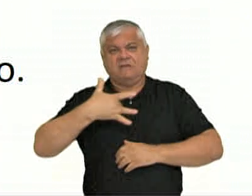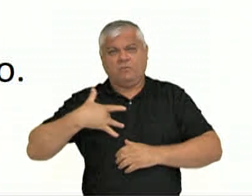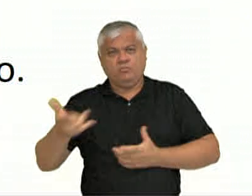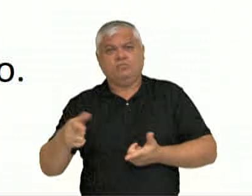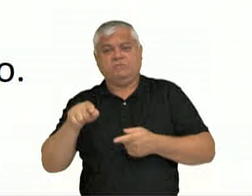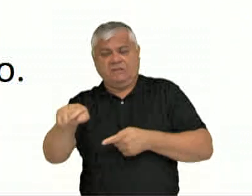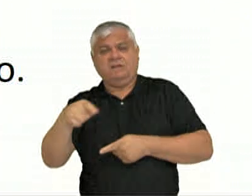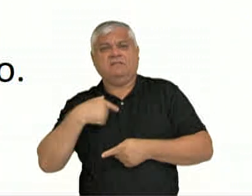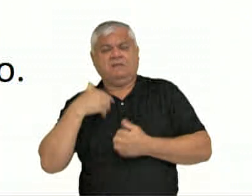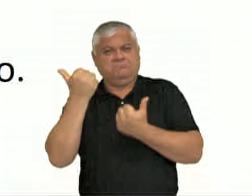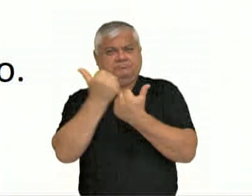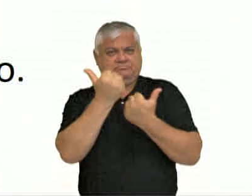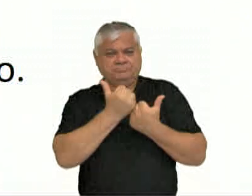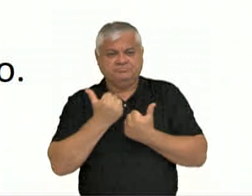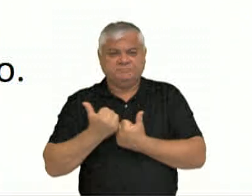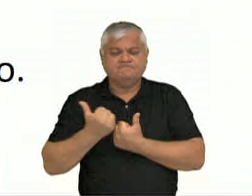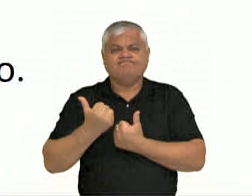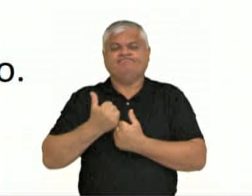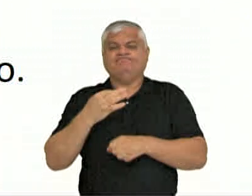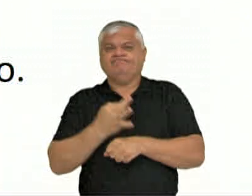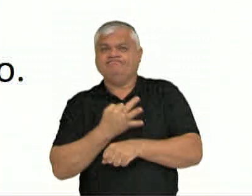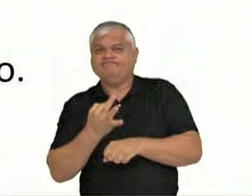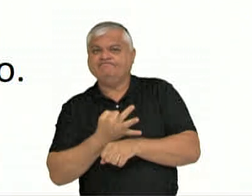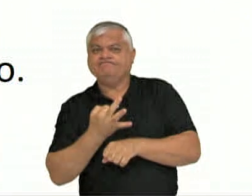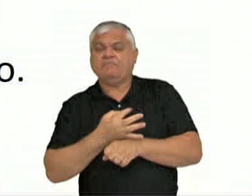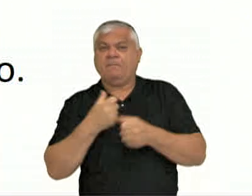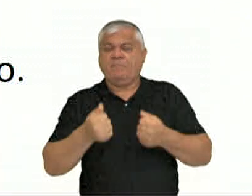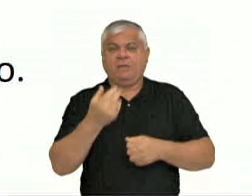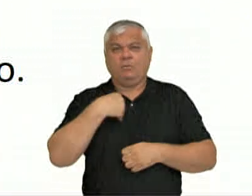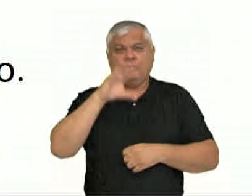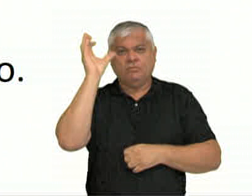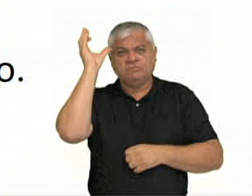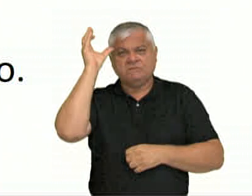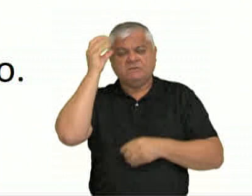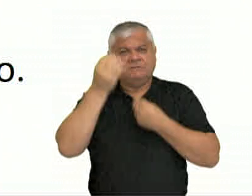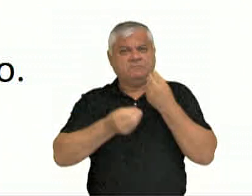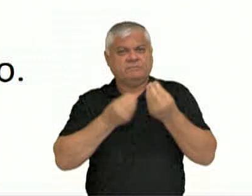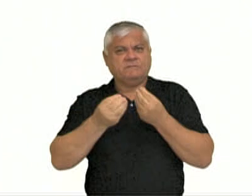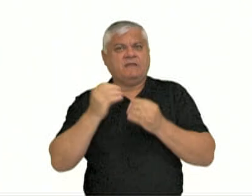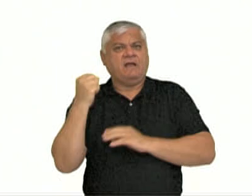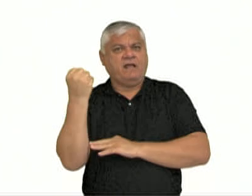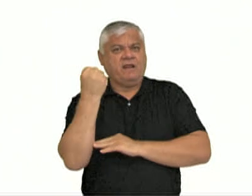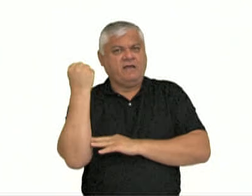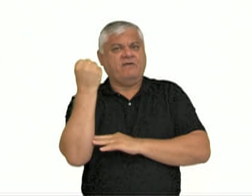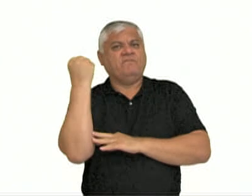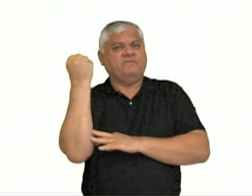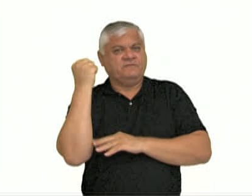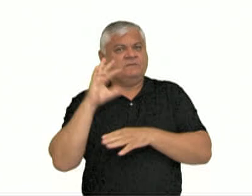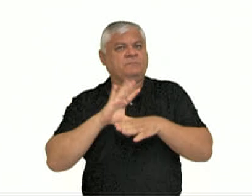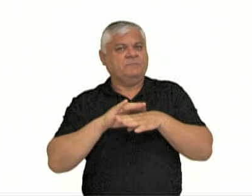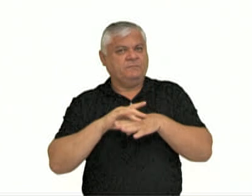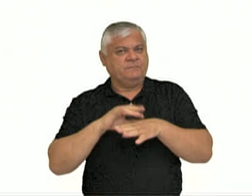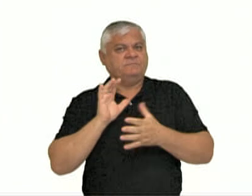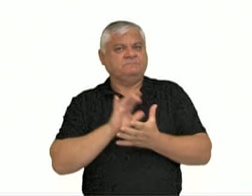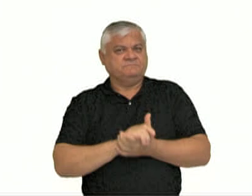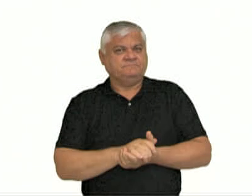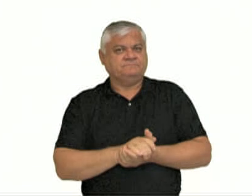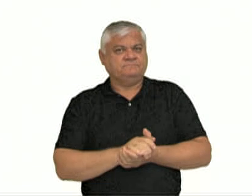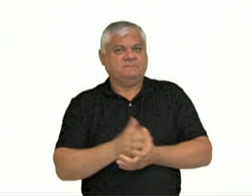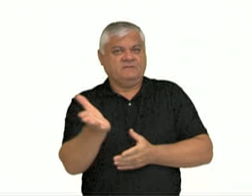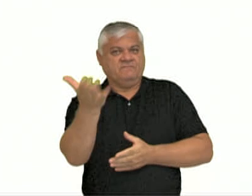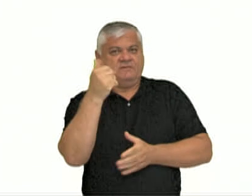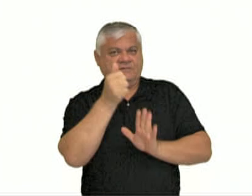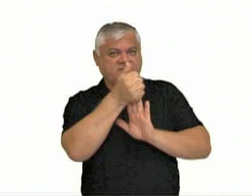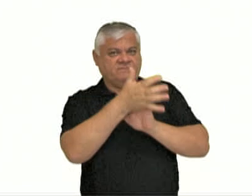se portado bem e demonstrado consciência da gravidade da situação. Vamos à